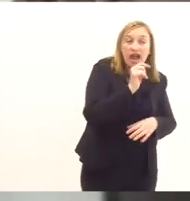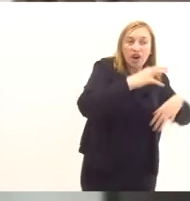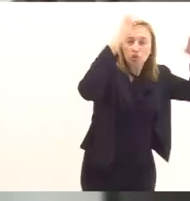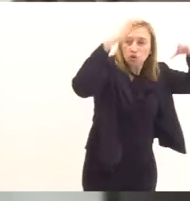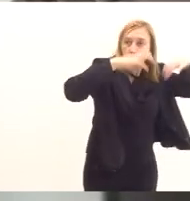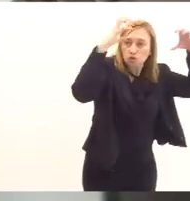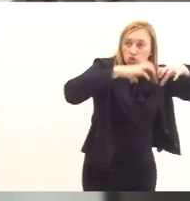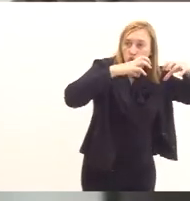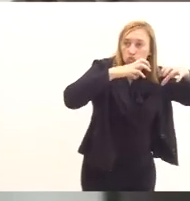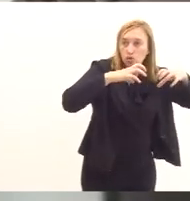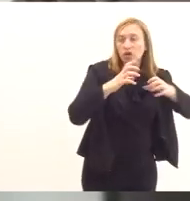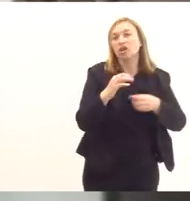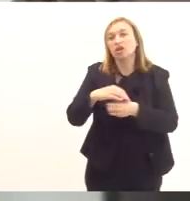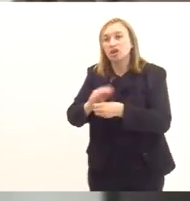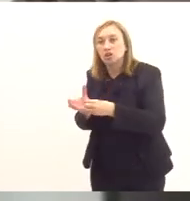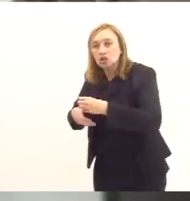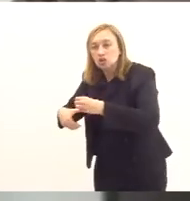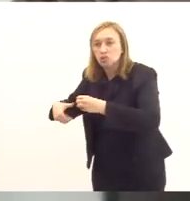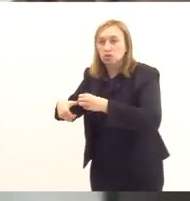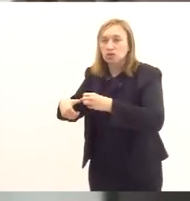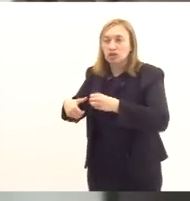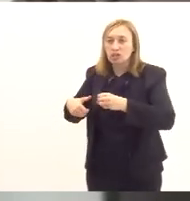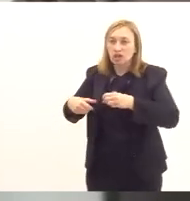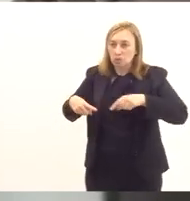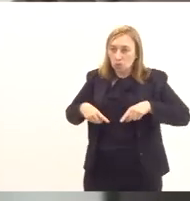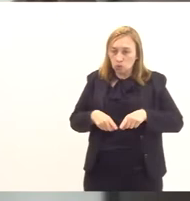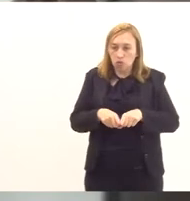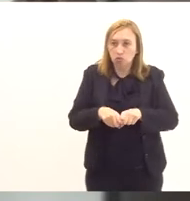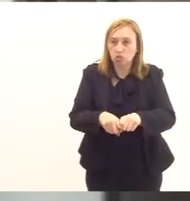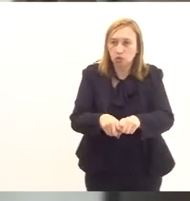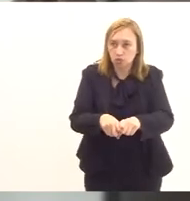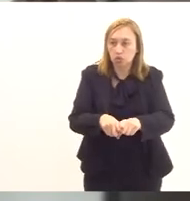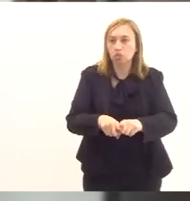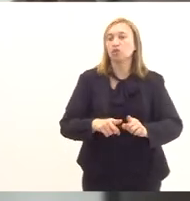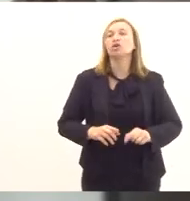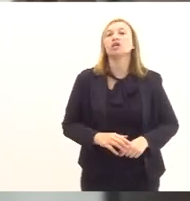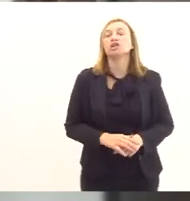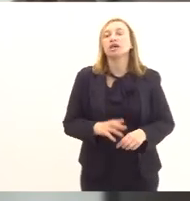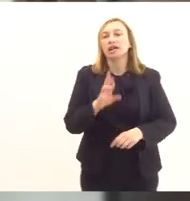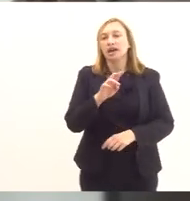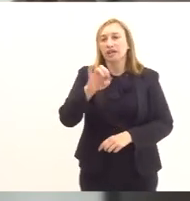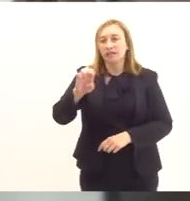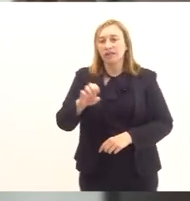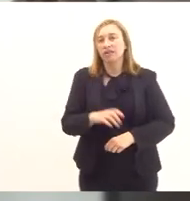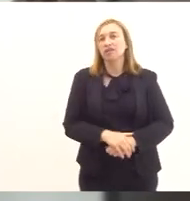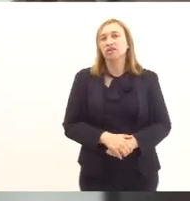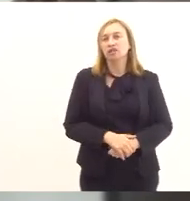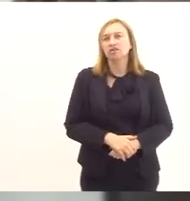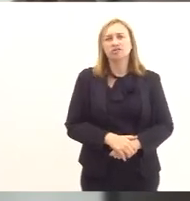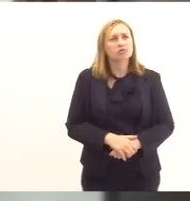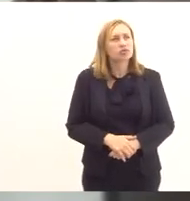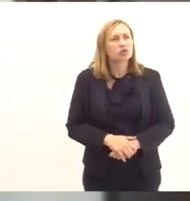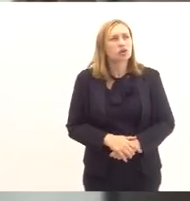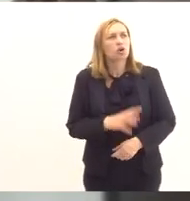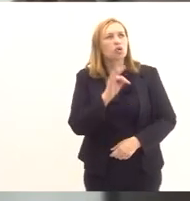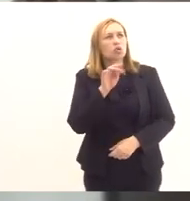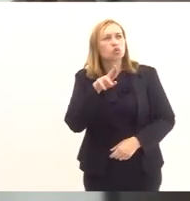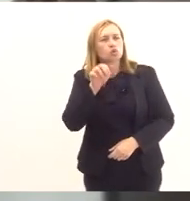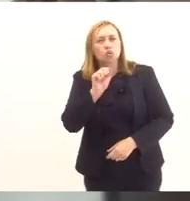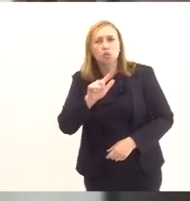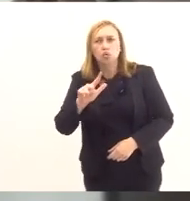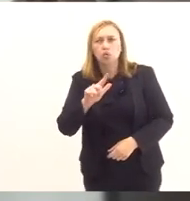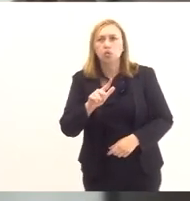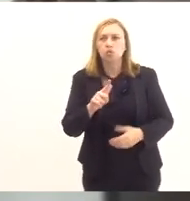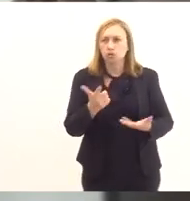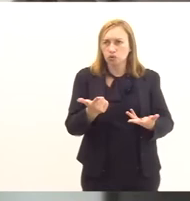de chuva e o esgoto sanitário na mesma na mesma rede no túnel extravasor que aconteceu